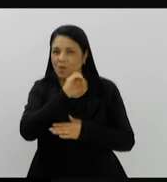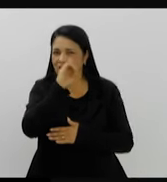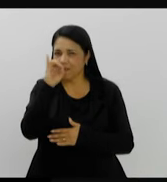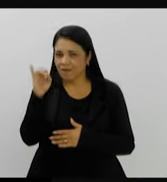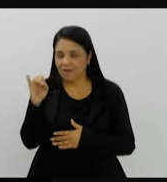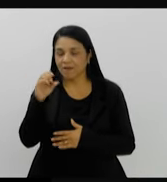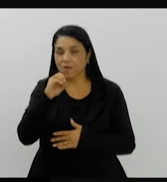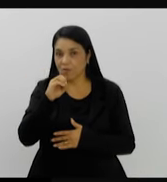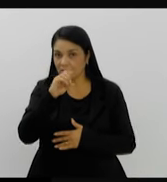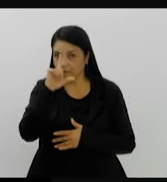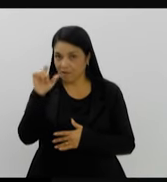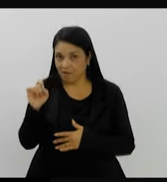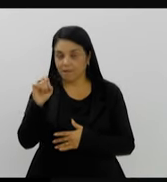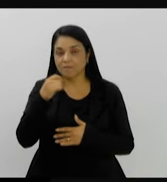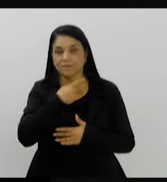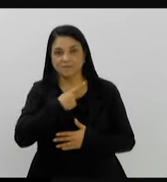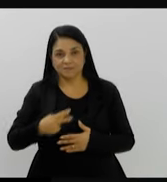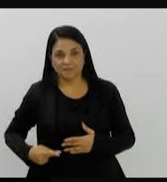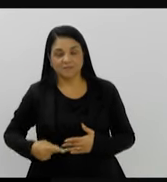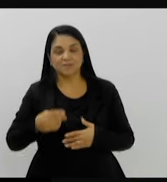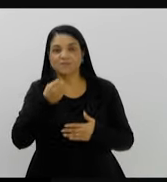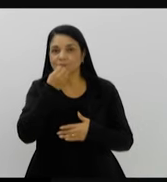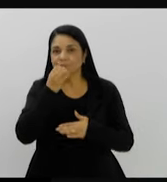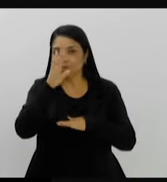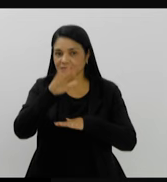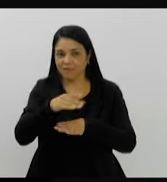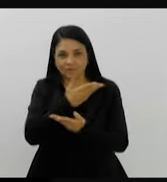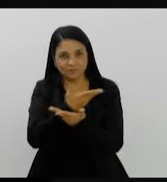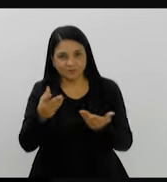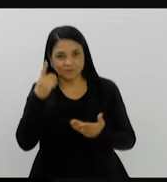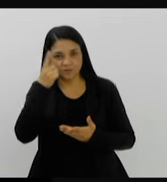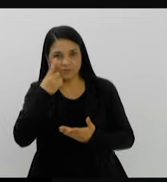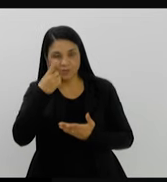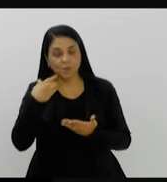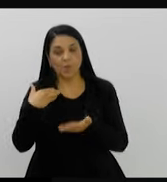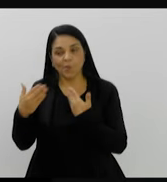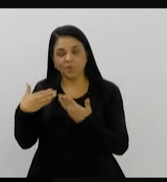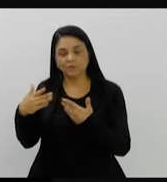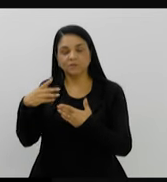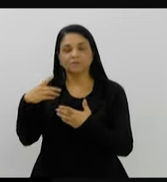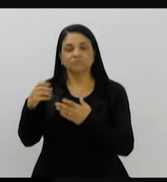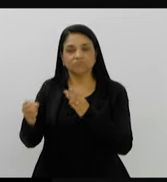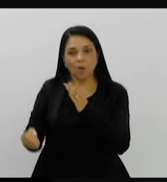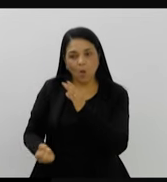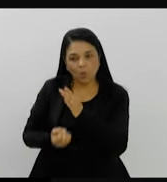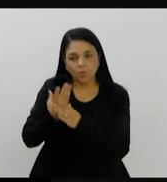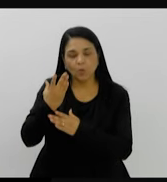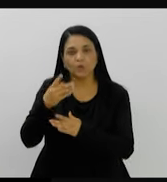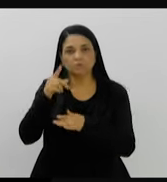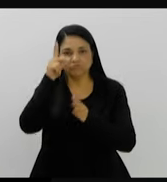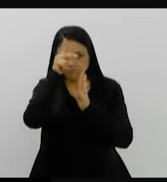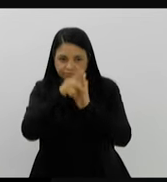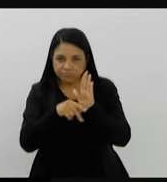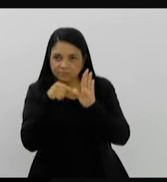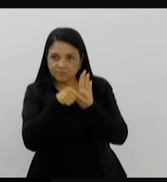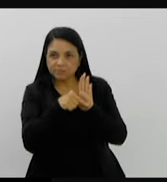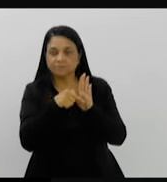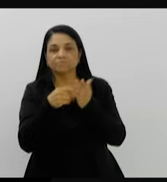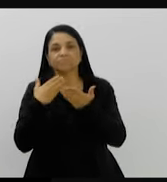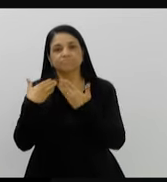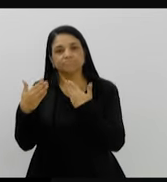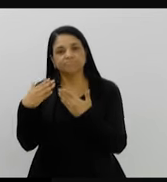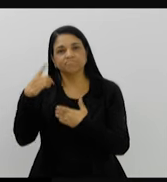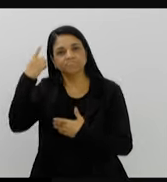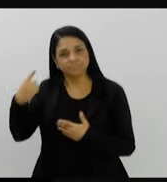deputadas em conversa com autora do projeto aferimos que as emendas no geral elas desvirtuam um pouco